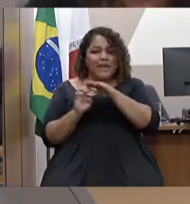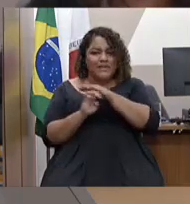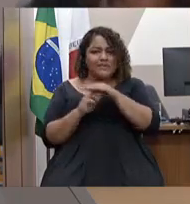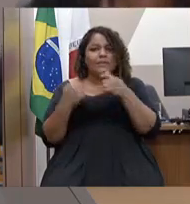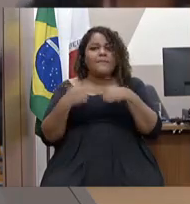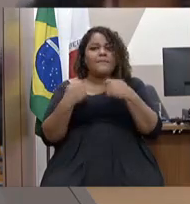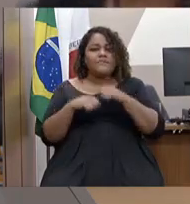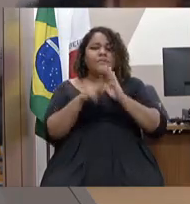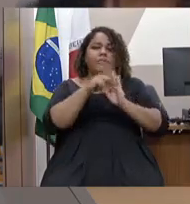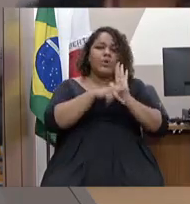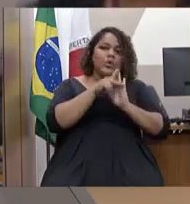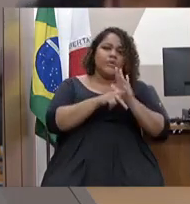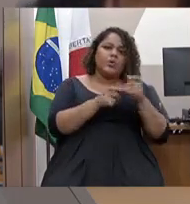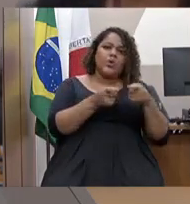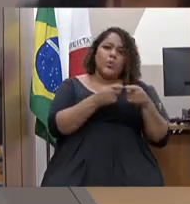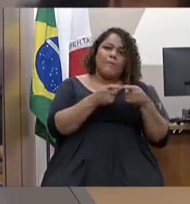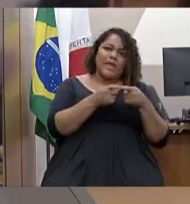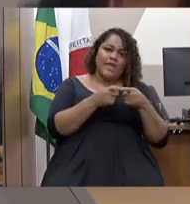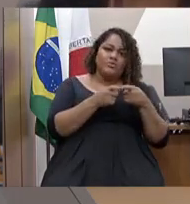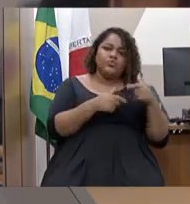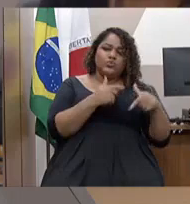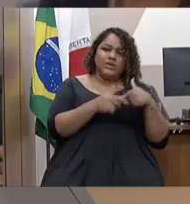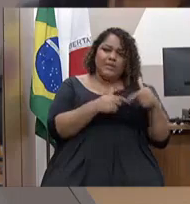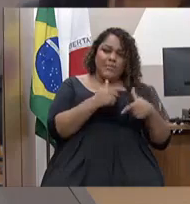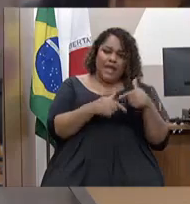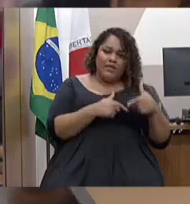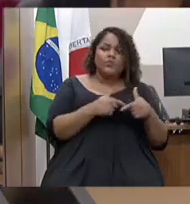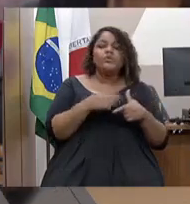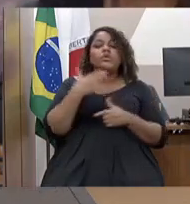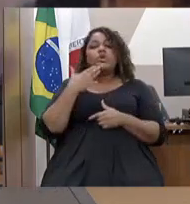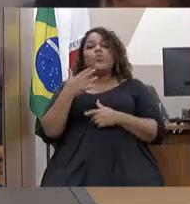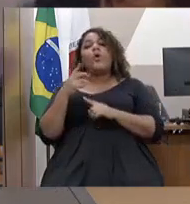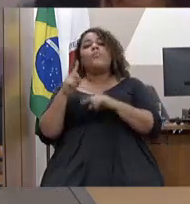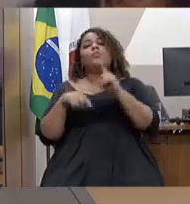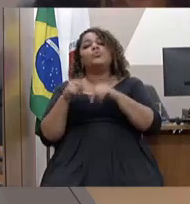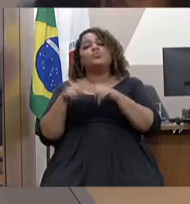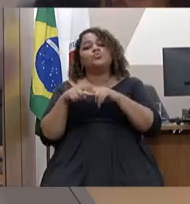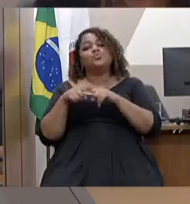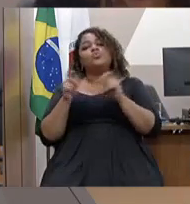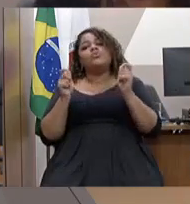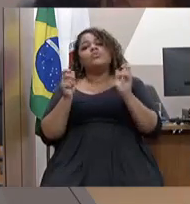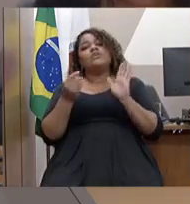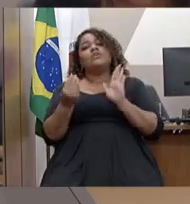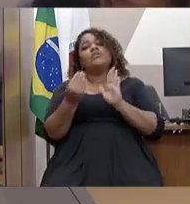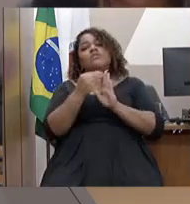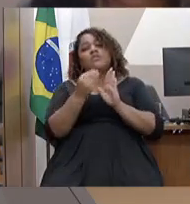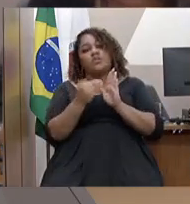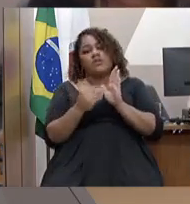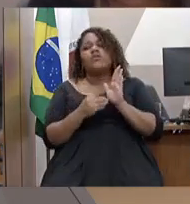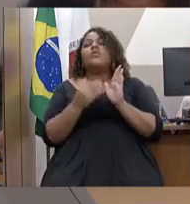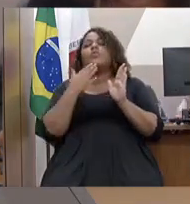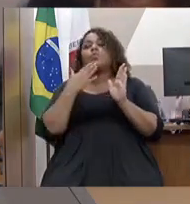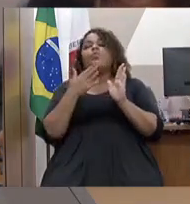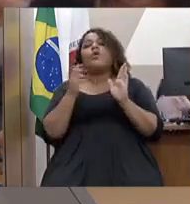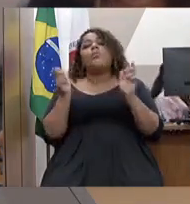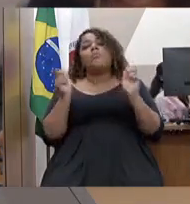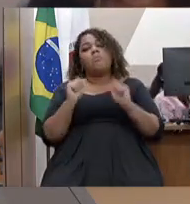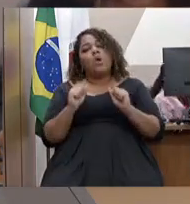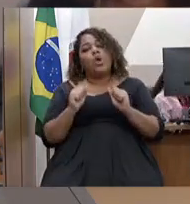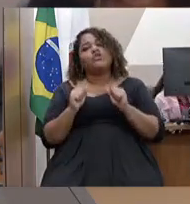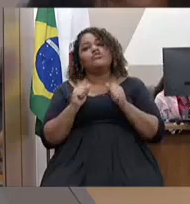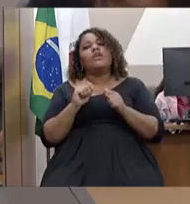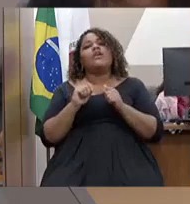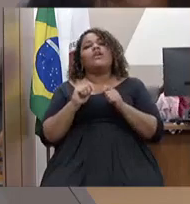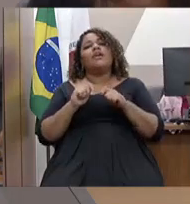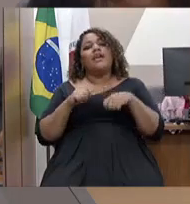quais são os produtos que estão fazendo mal para as pessoas o que poderia fazer mal para as pessoas cobrar dos médicos do trabalho essa